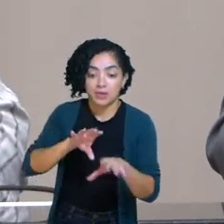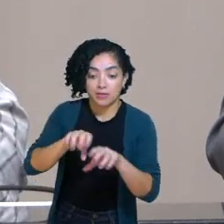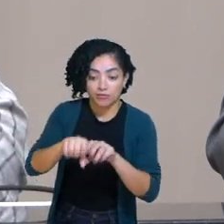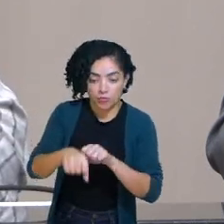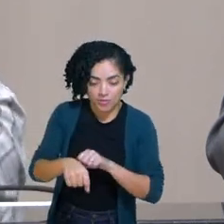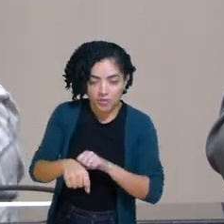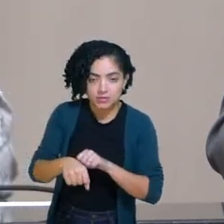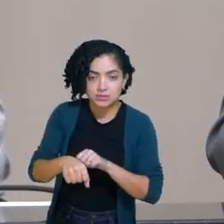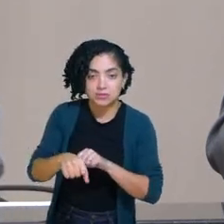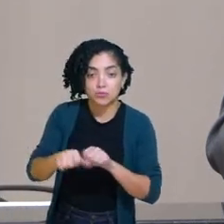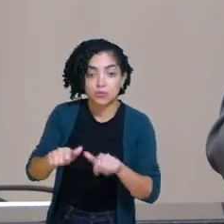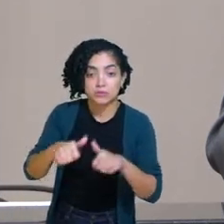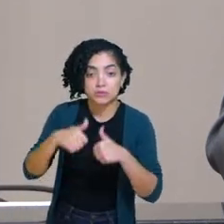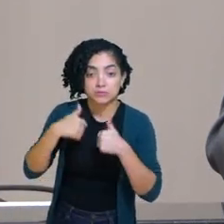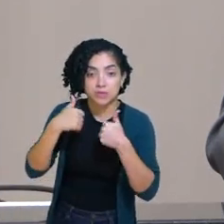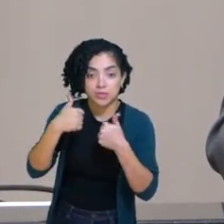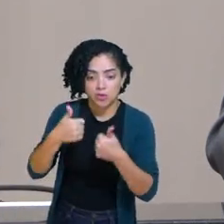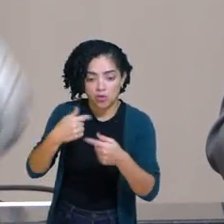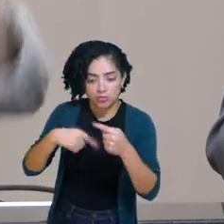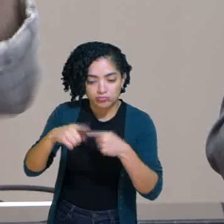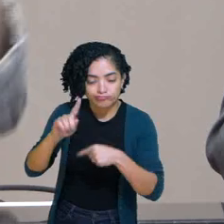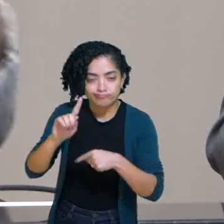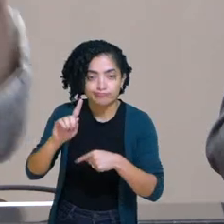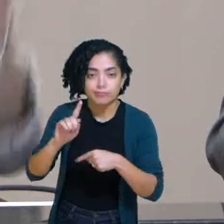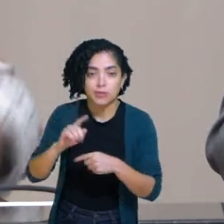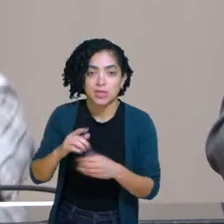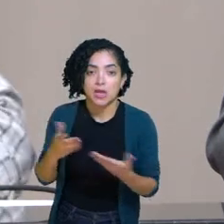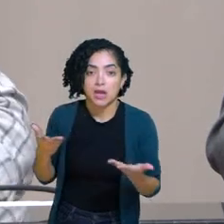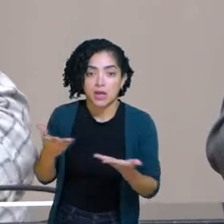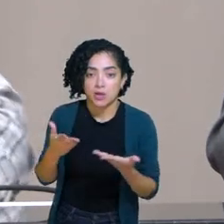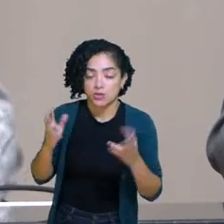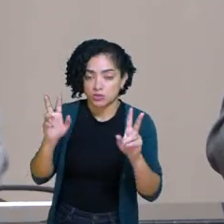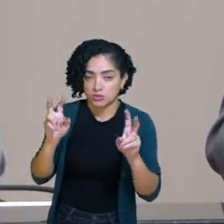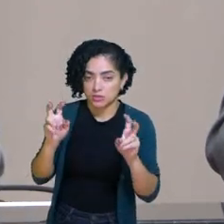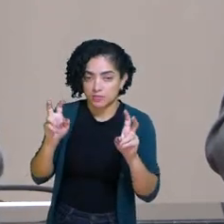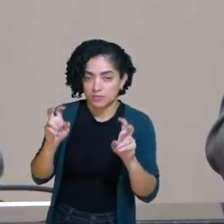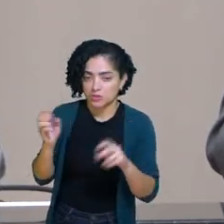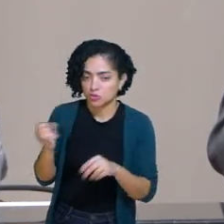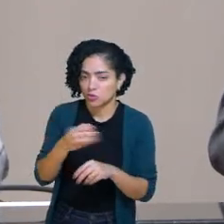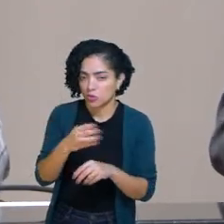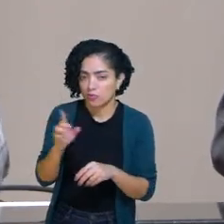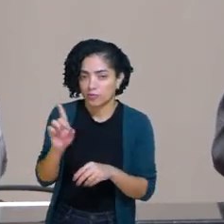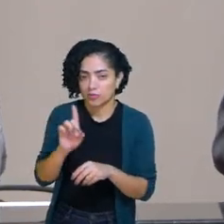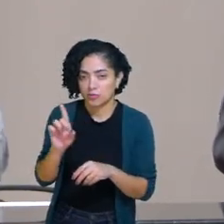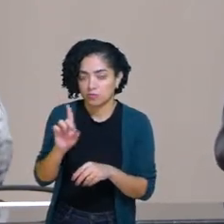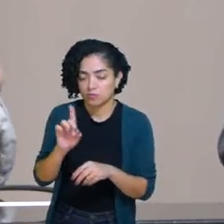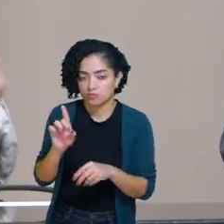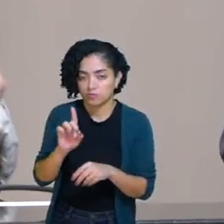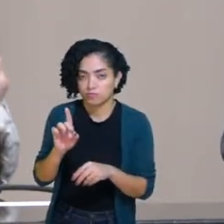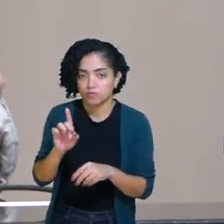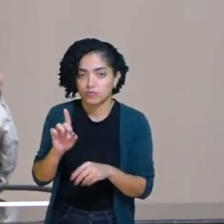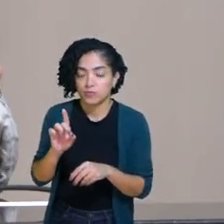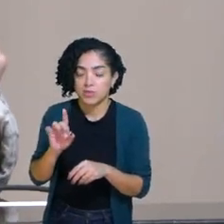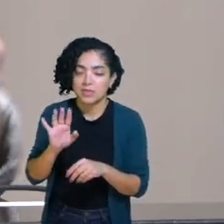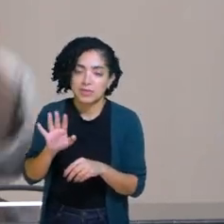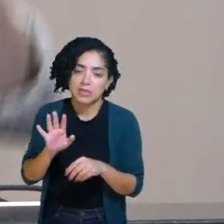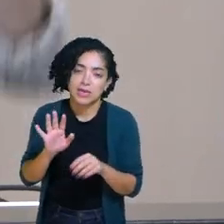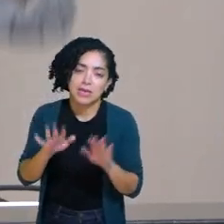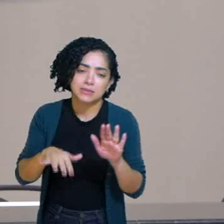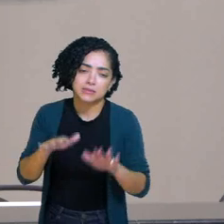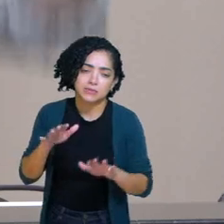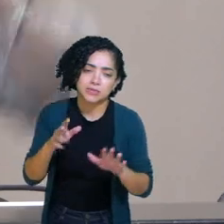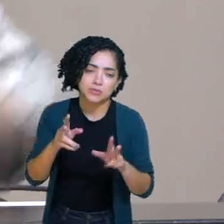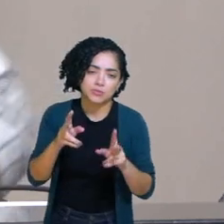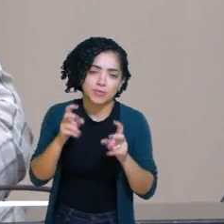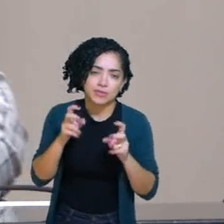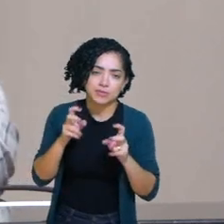seu efeito então a temática não é nova e temos a impressão que às vezes é a Utopia